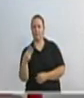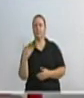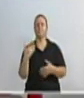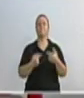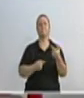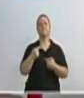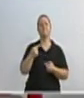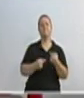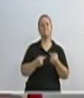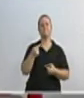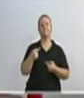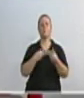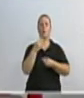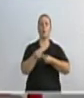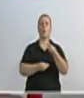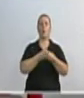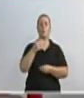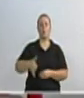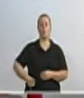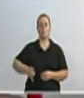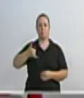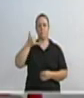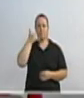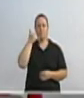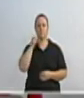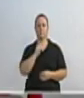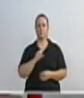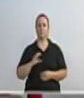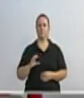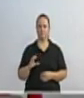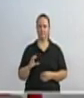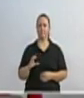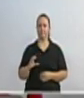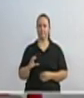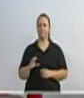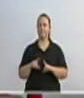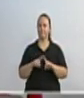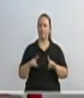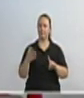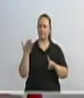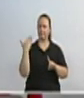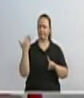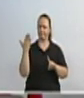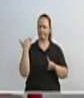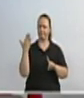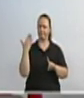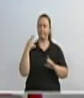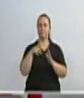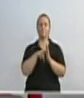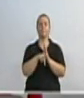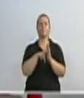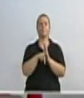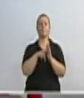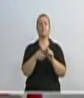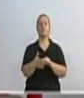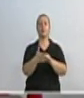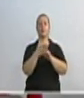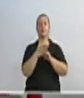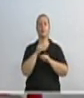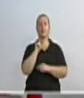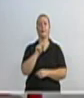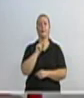telefonia no estado de Santa Catarina. E nessa CPI, à época, né, as pesquisas nos davam